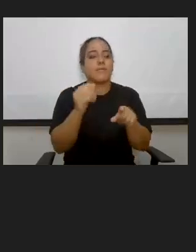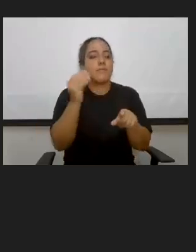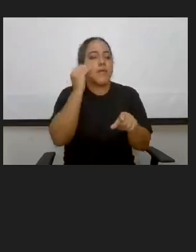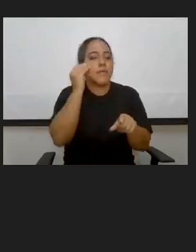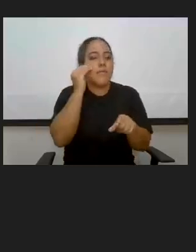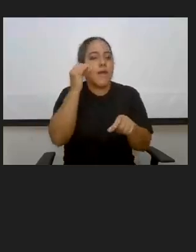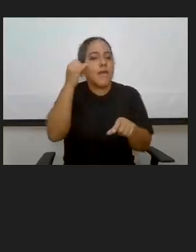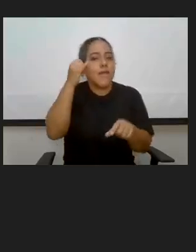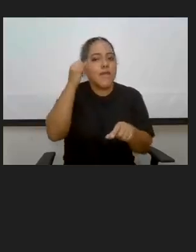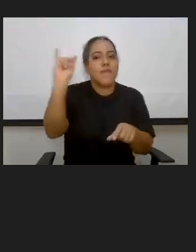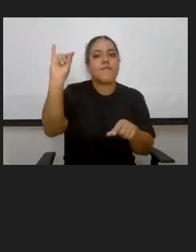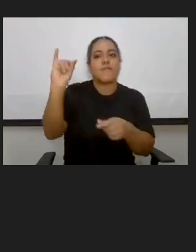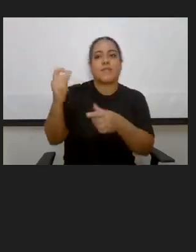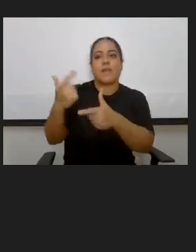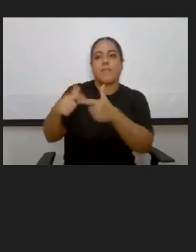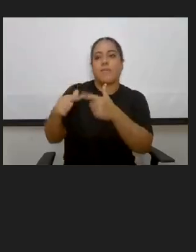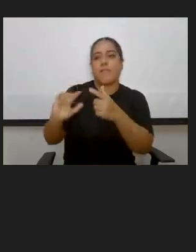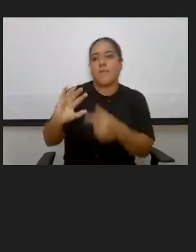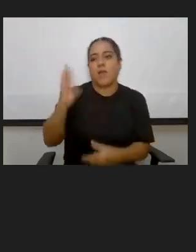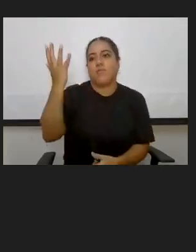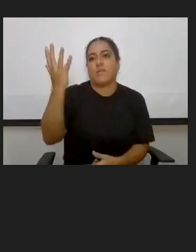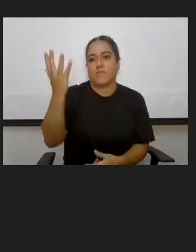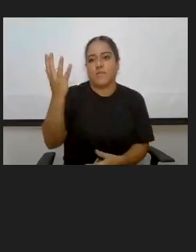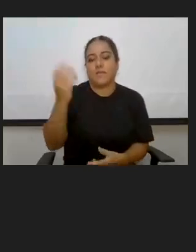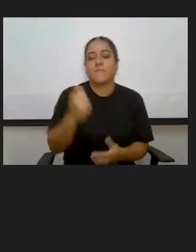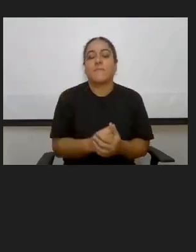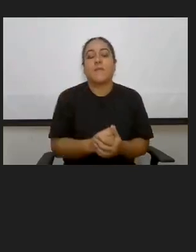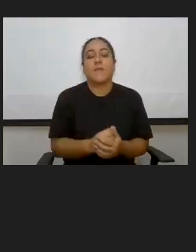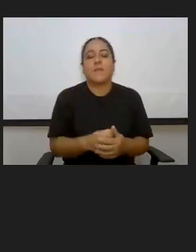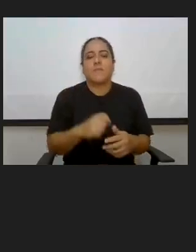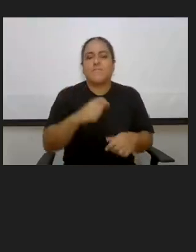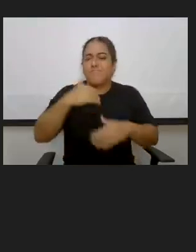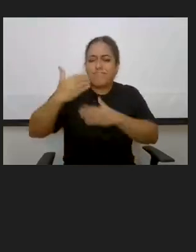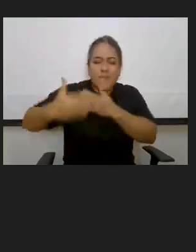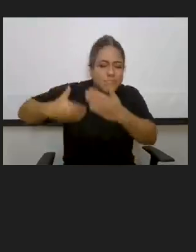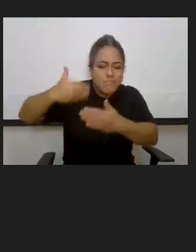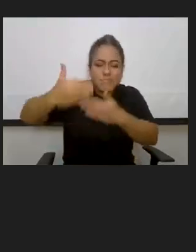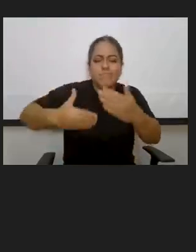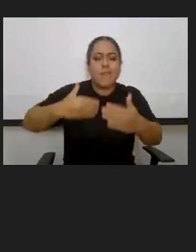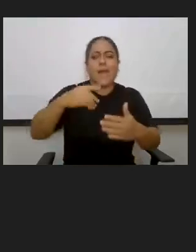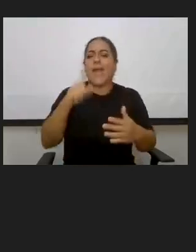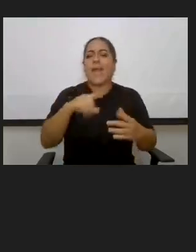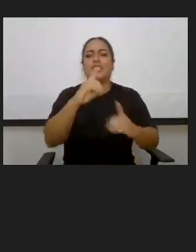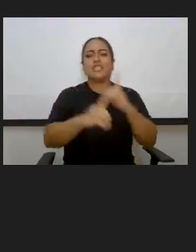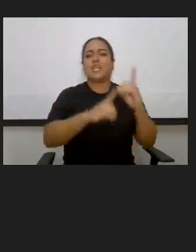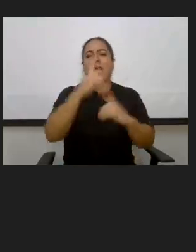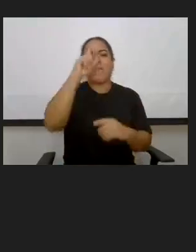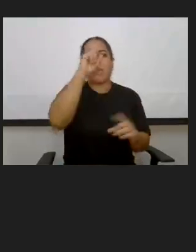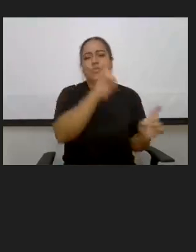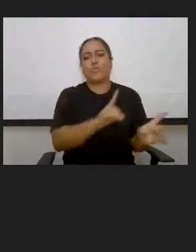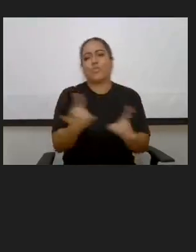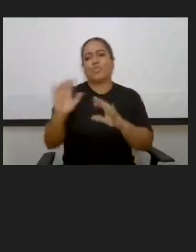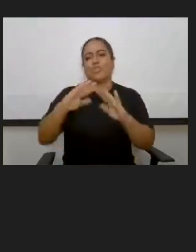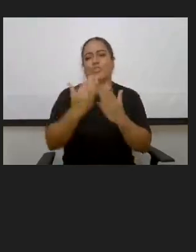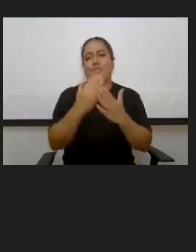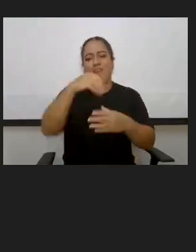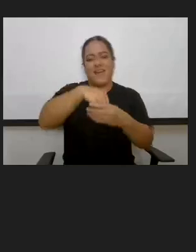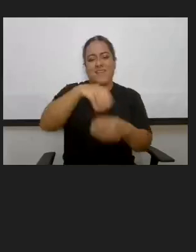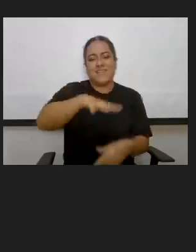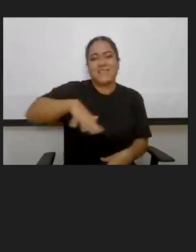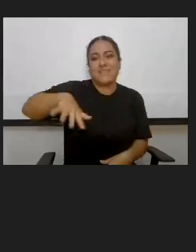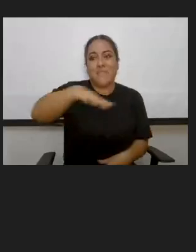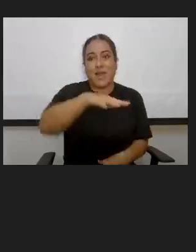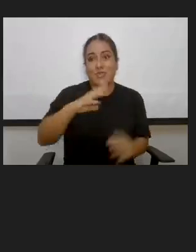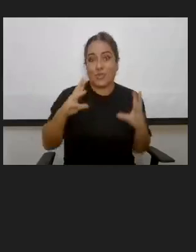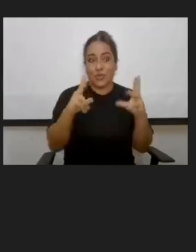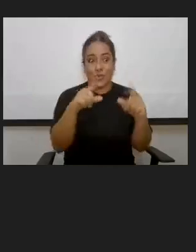com as questões que estão o tempo todo aí na dinâmica do cotidiano escolar, nesse espaço onde